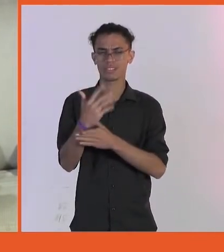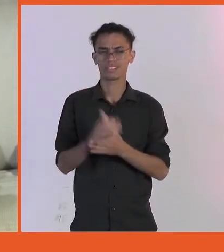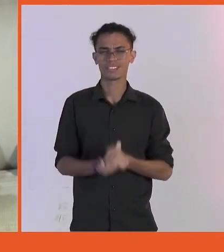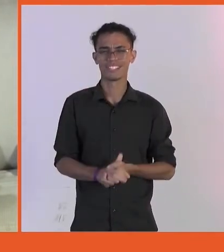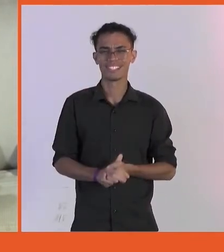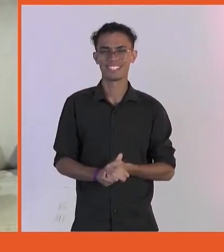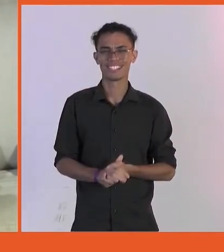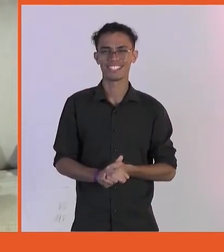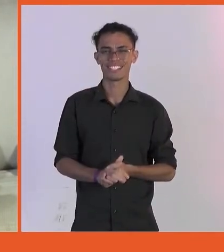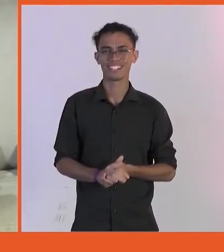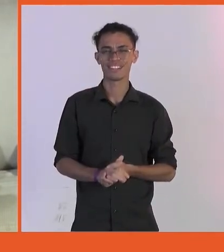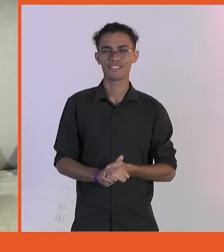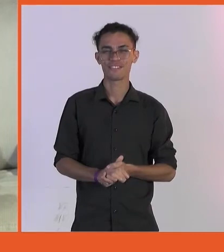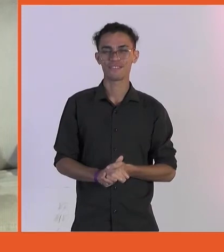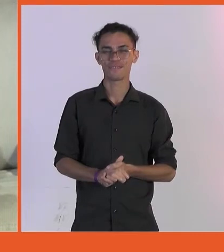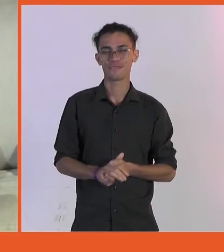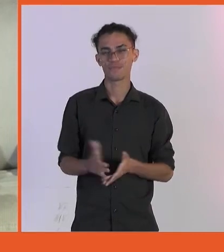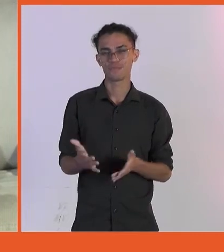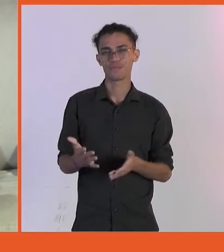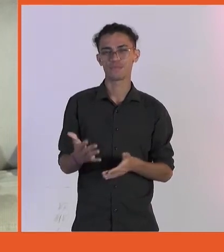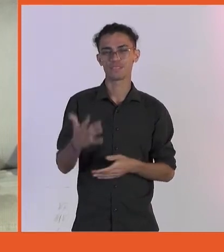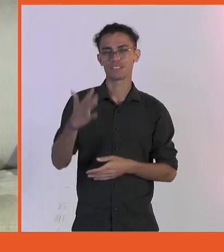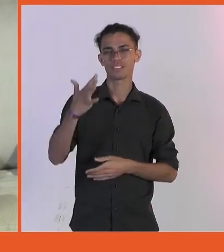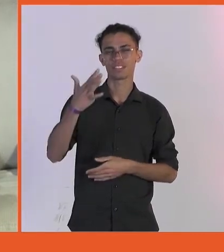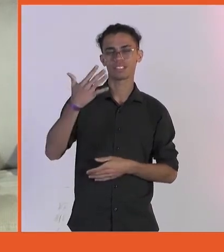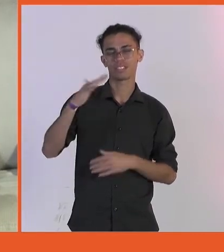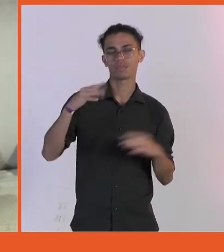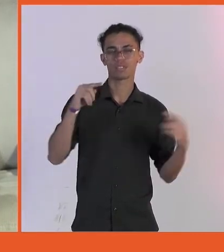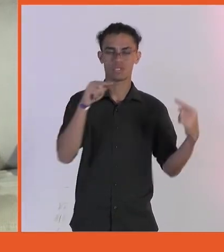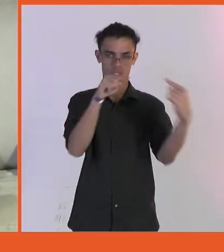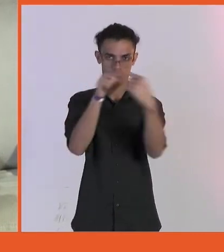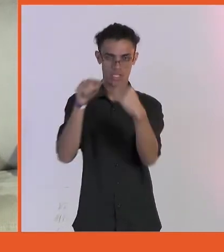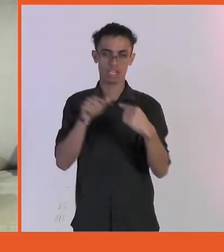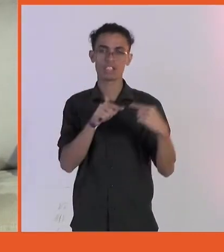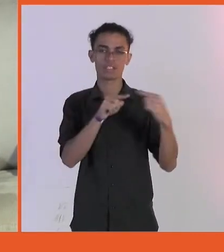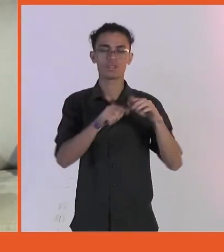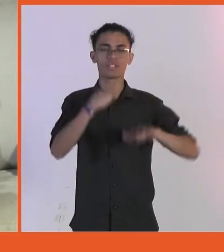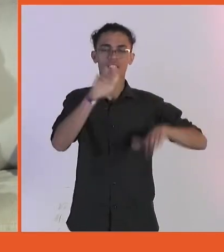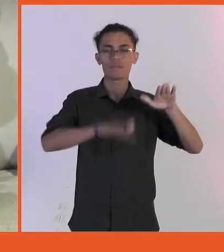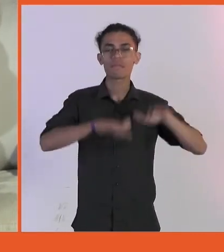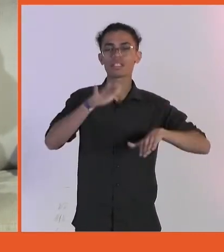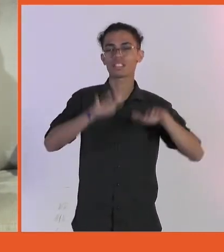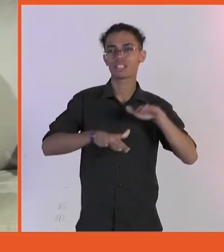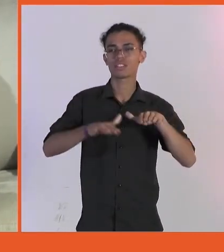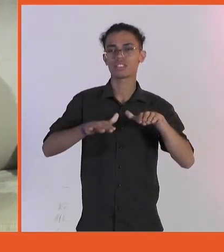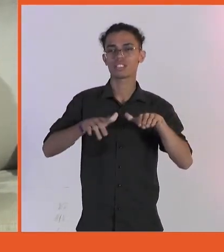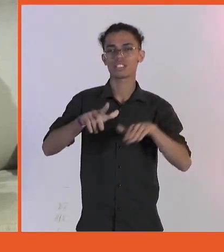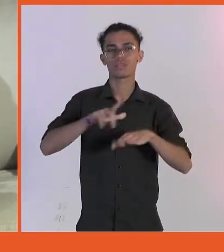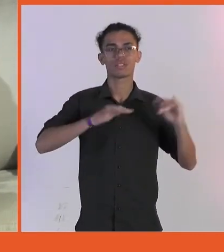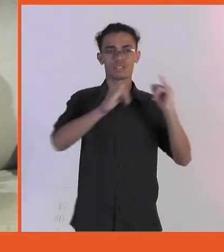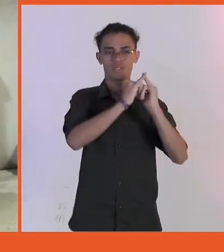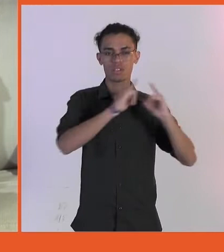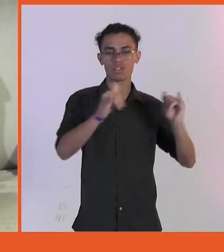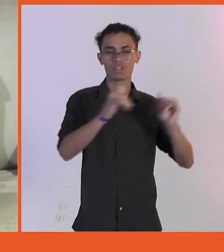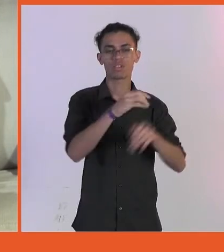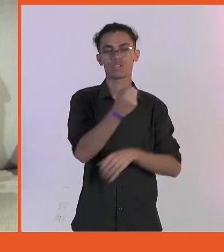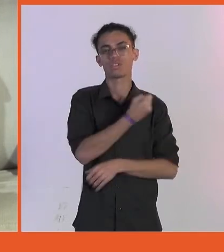entende que é muito além, sabe, essa conexão. É independente de números, por mais que a gente sempre vive falando de